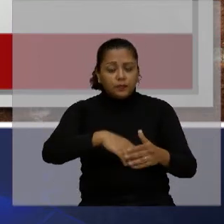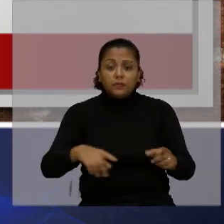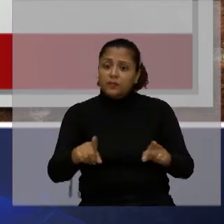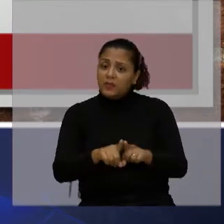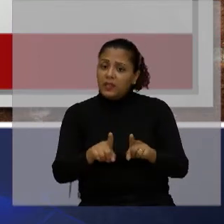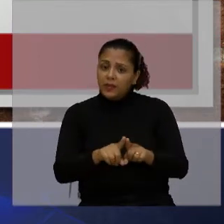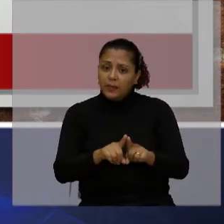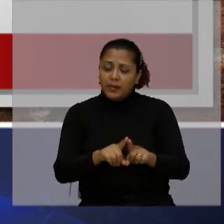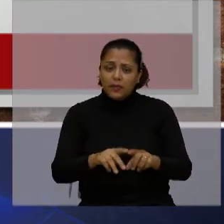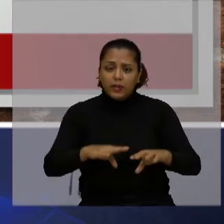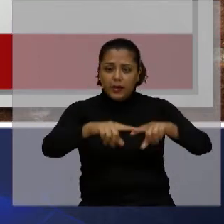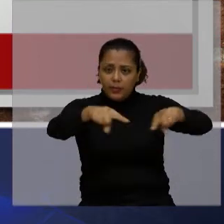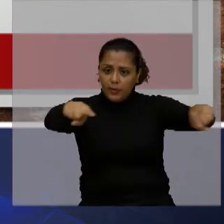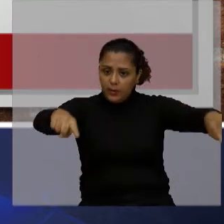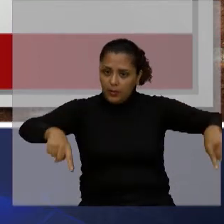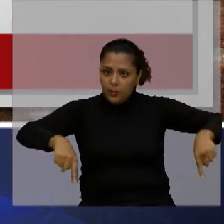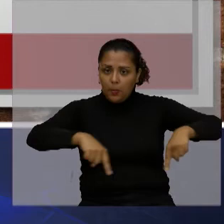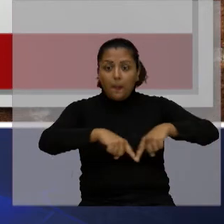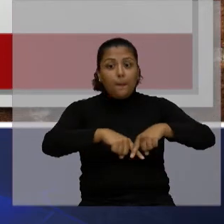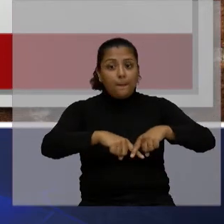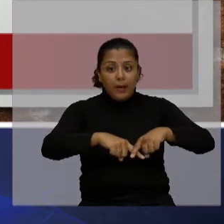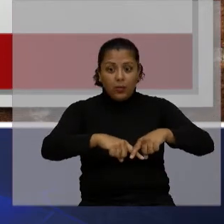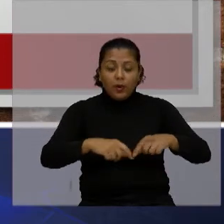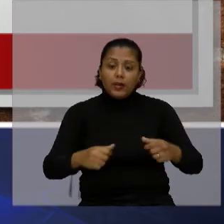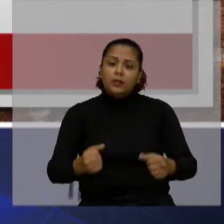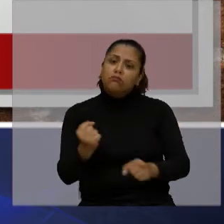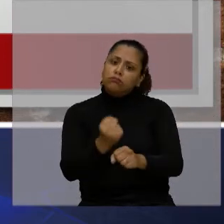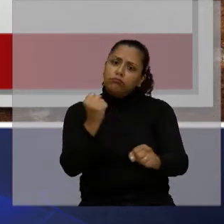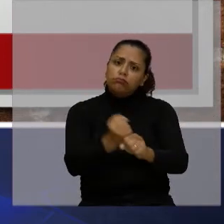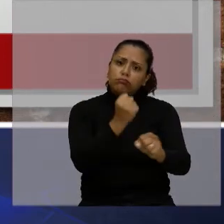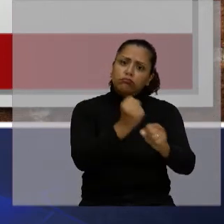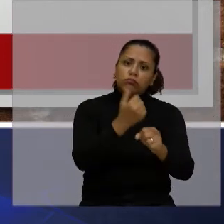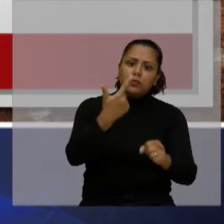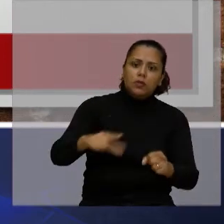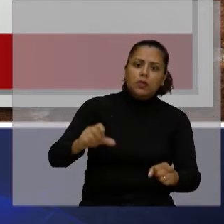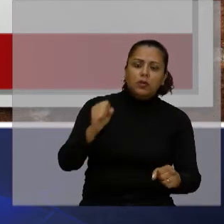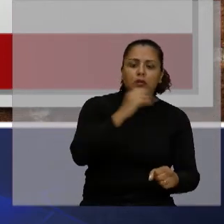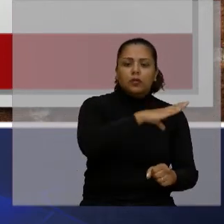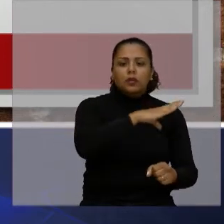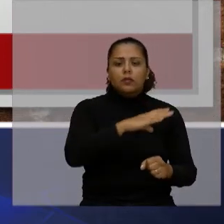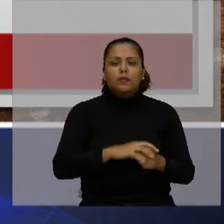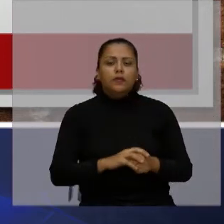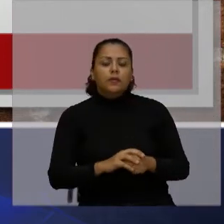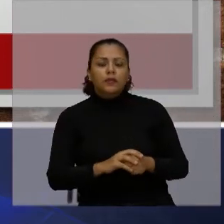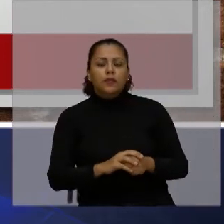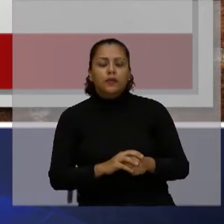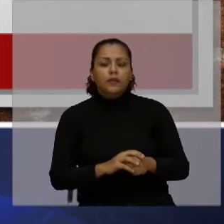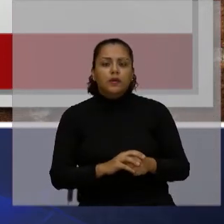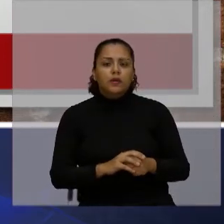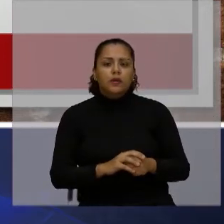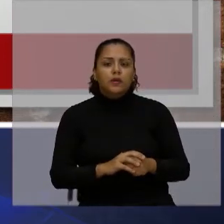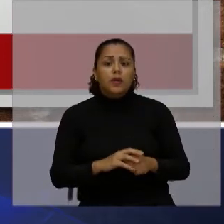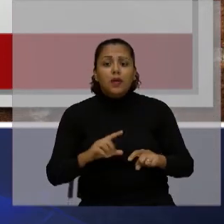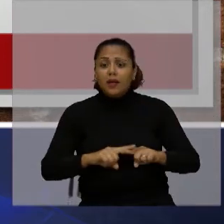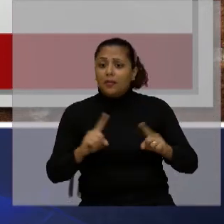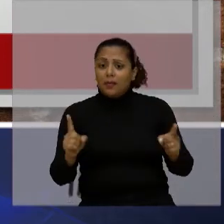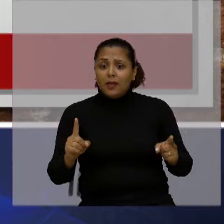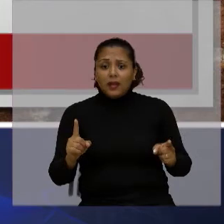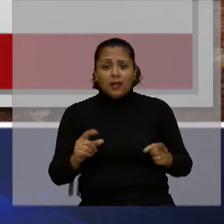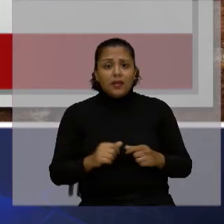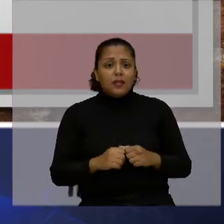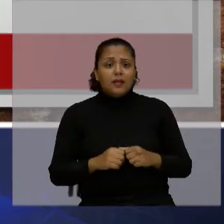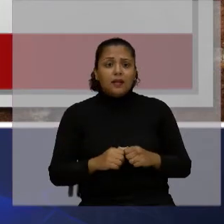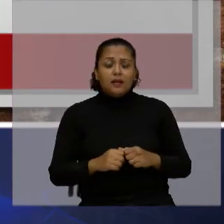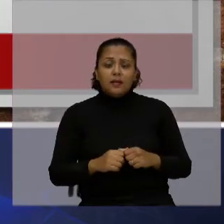infelizmente, no Coqueiro, a prefeitura deixou inacabado o campo, porque não quis aumentar sem 1 metro, e aí esse campo também agora,